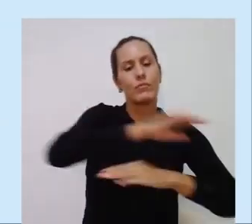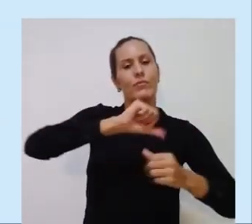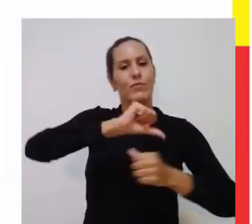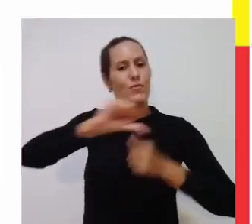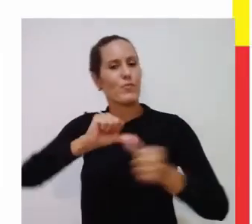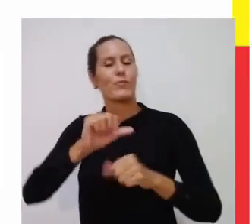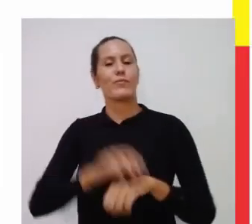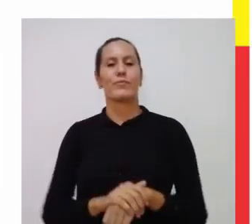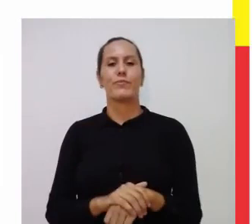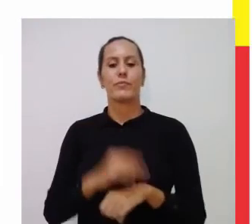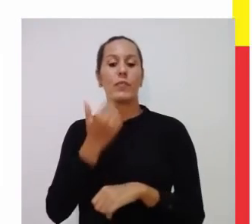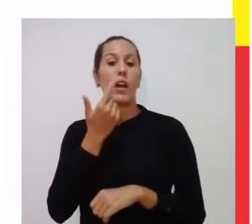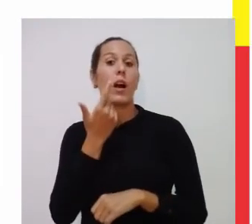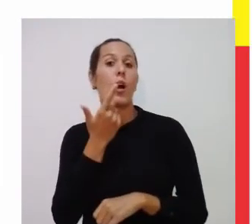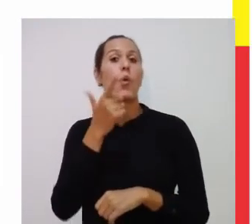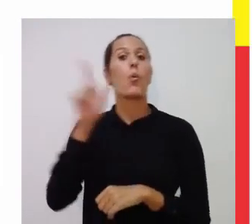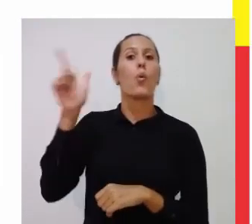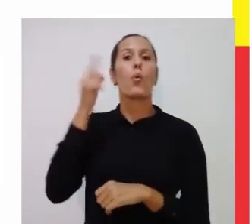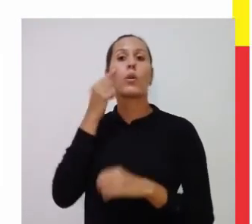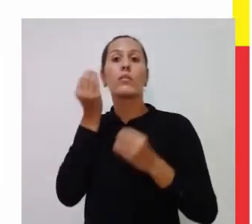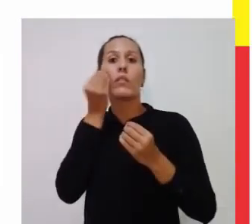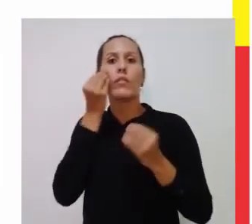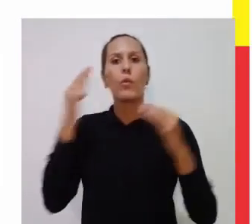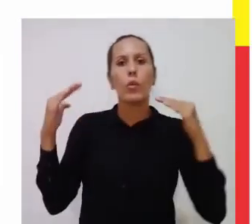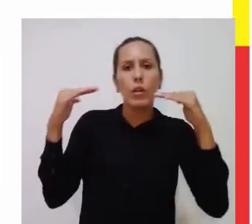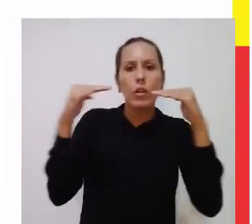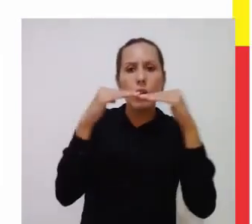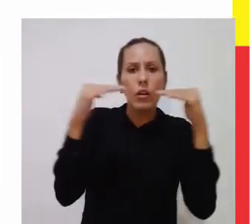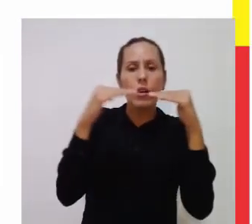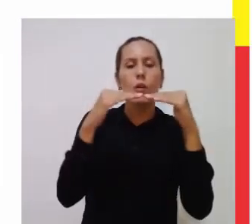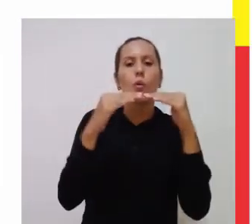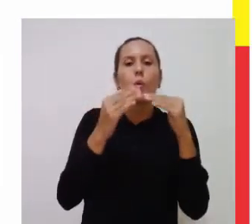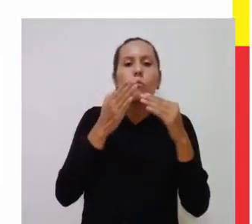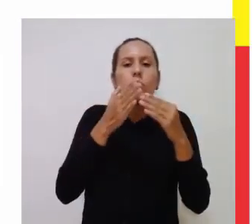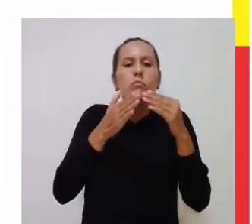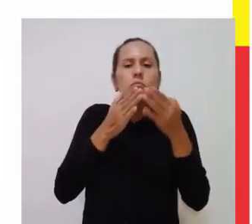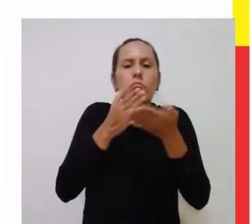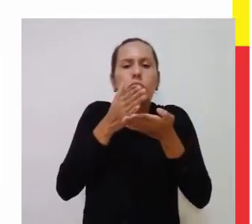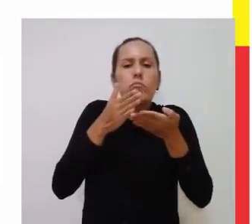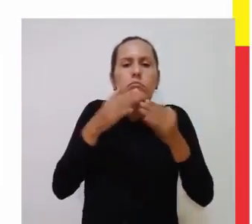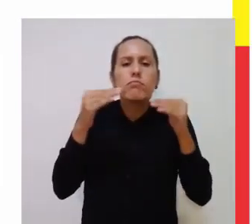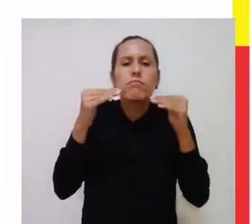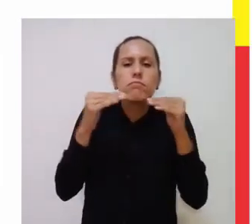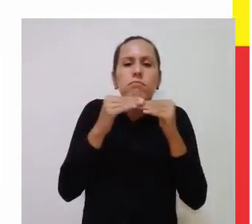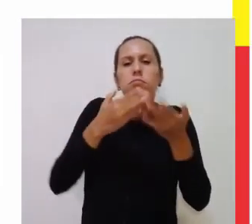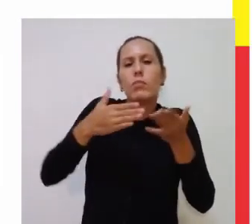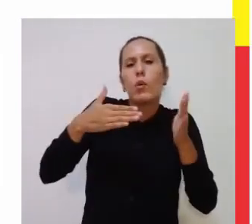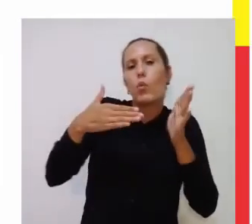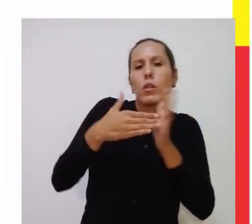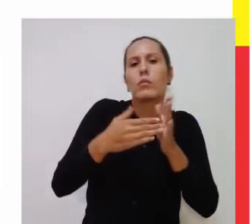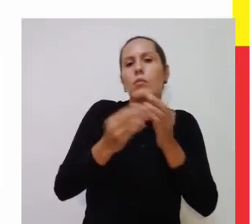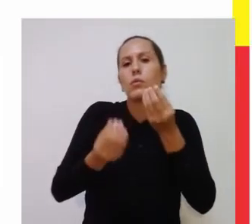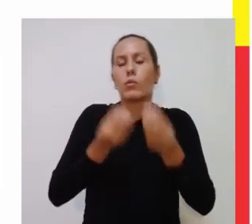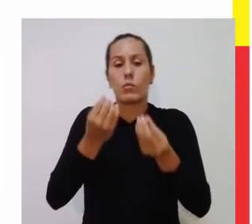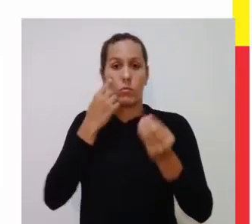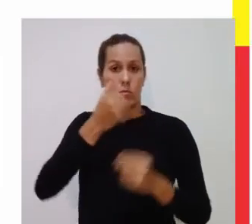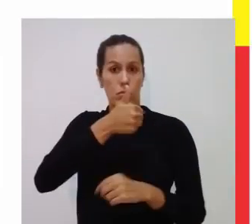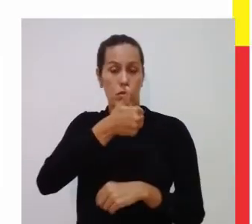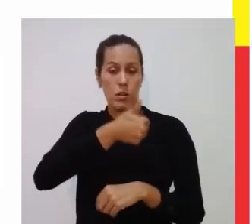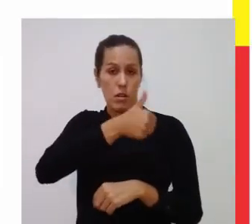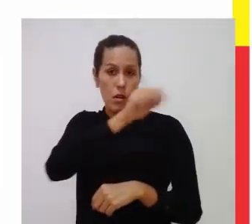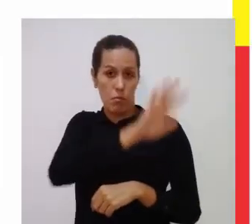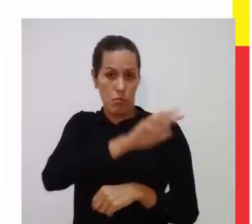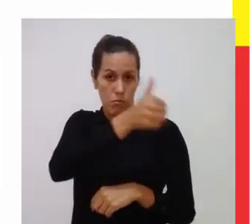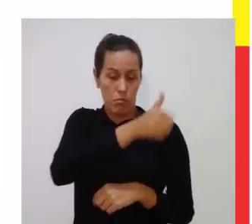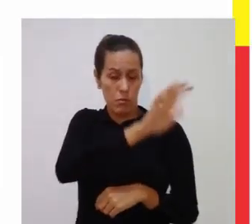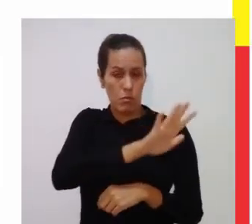que vocês veem, gente, vocês estão vendo aí os limites entre as placas tectônicas, tá? Então, na primeira figurinha, vocês